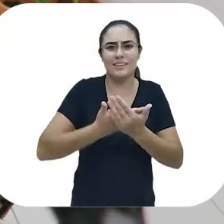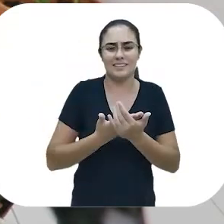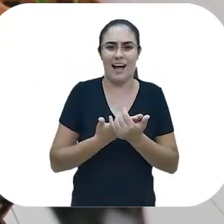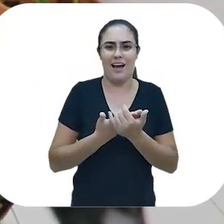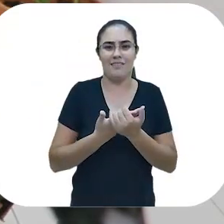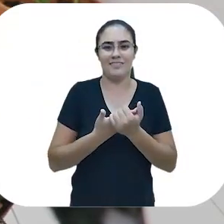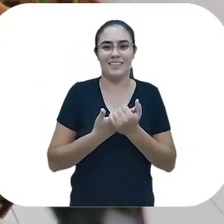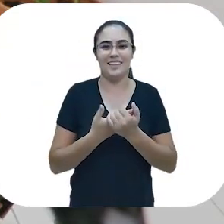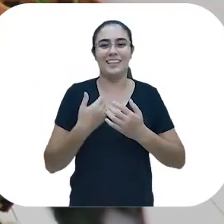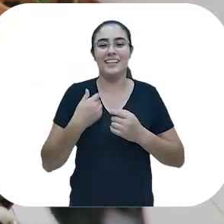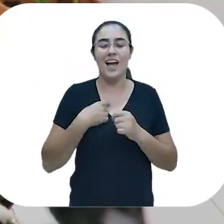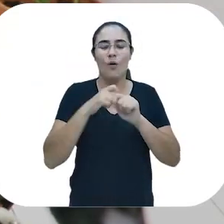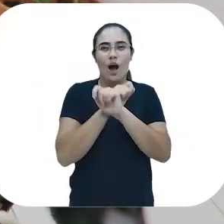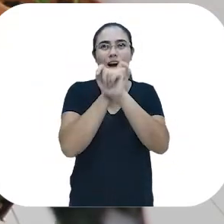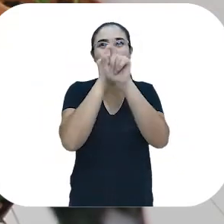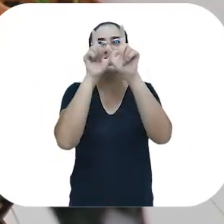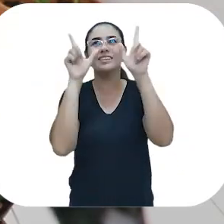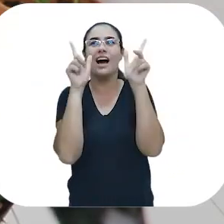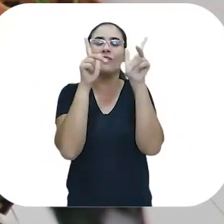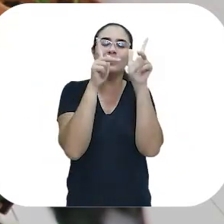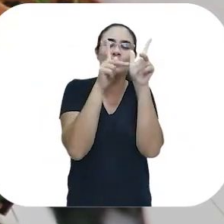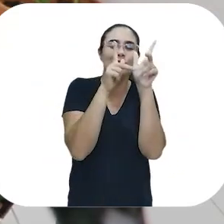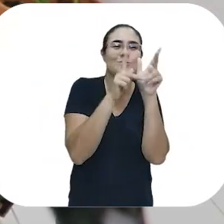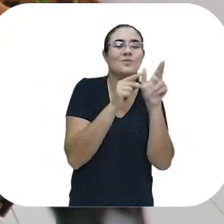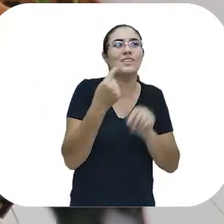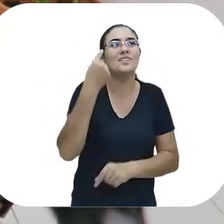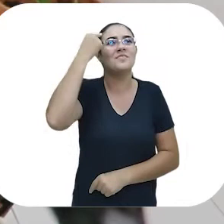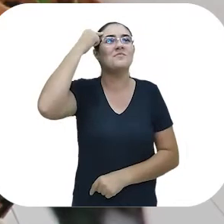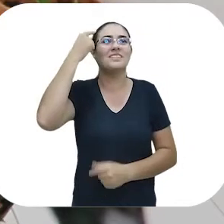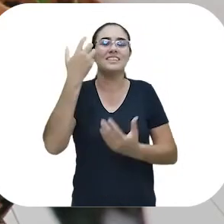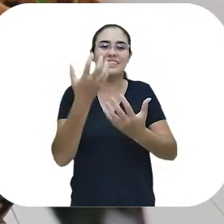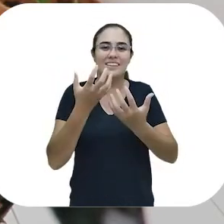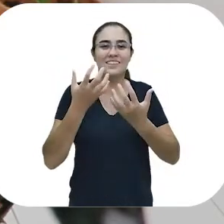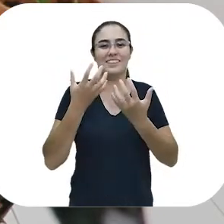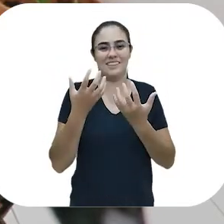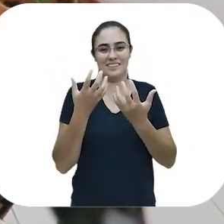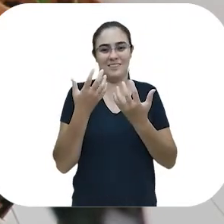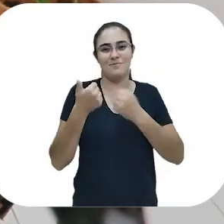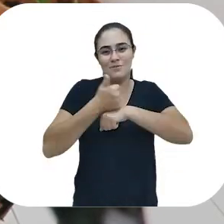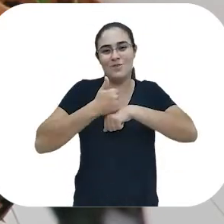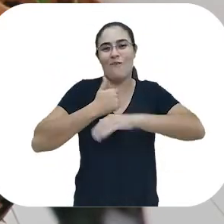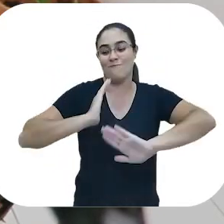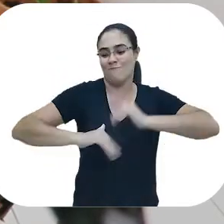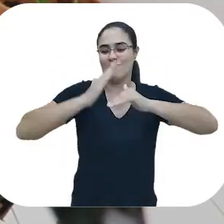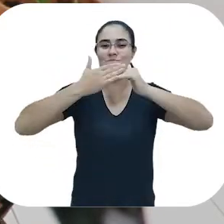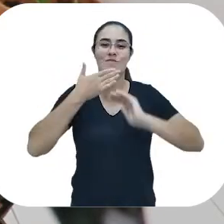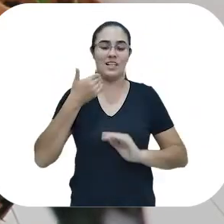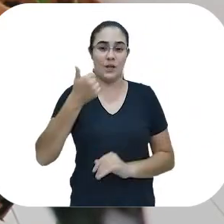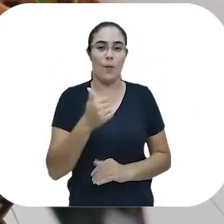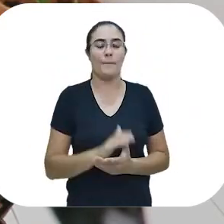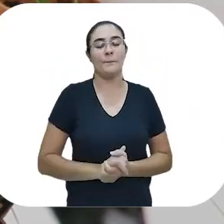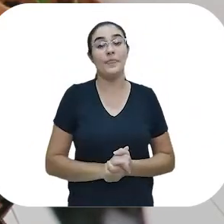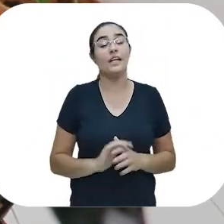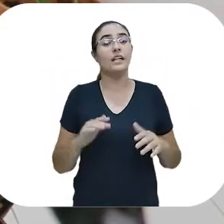de que eu queria algo a mais com a música, né? Que era me profissionalizar. E com o tempo comecei a buscar